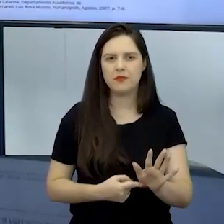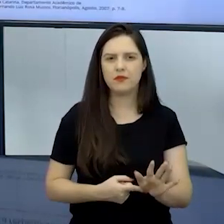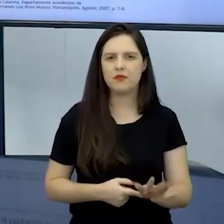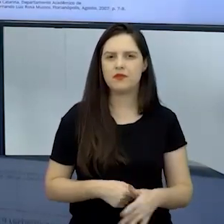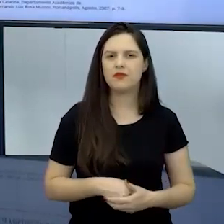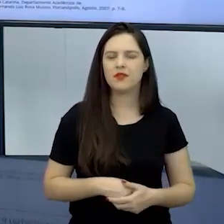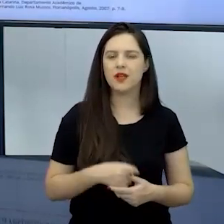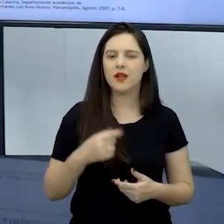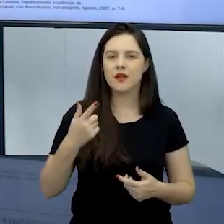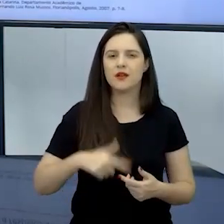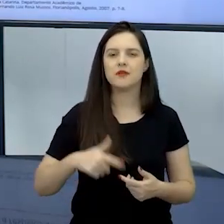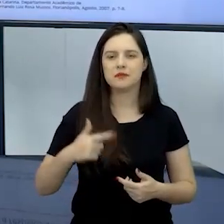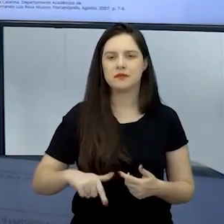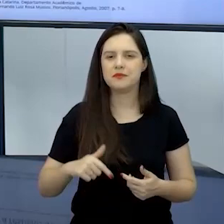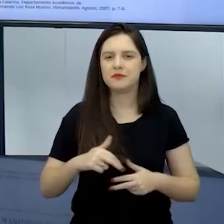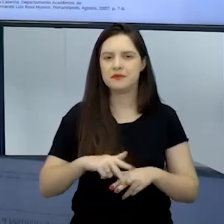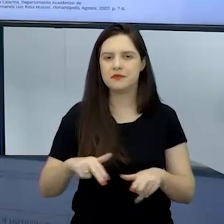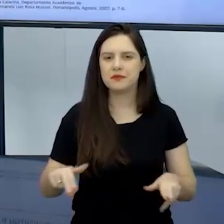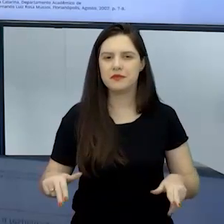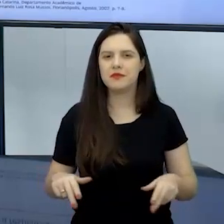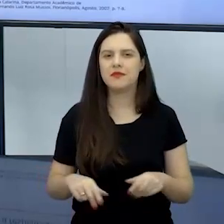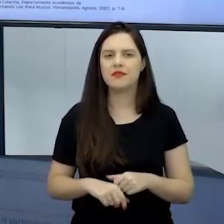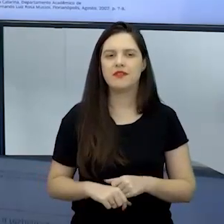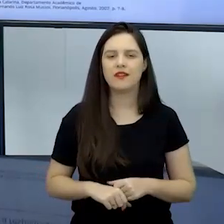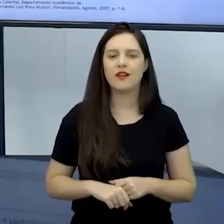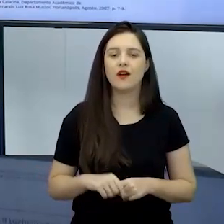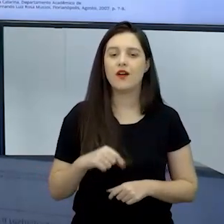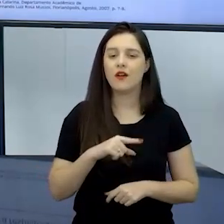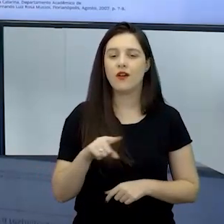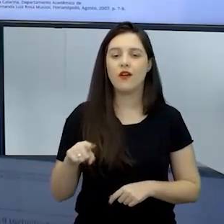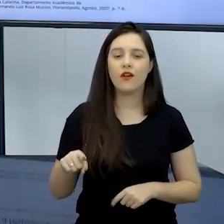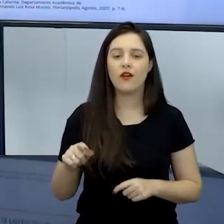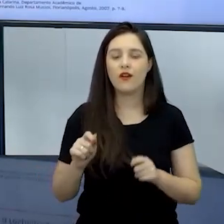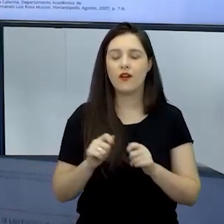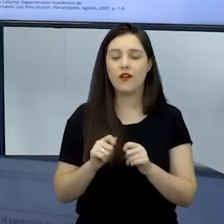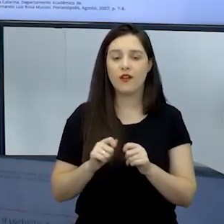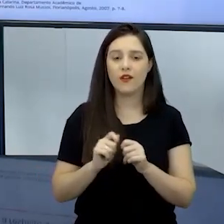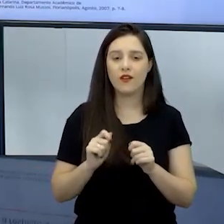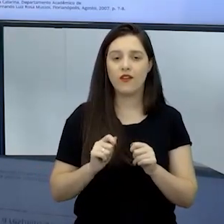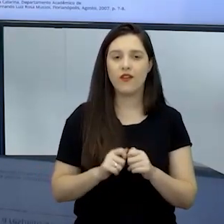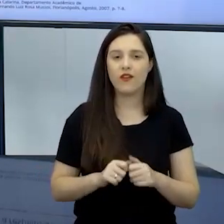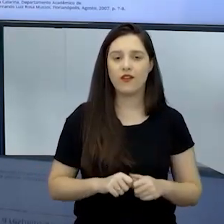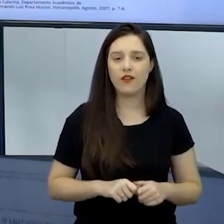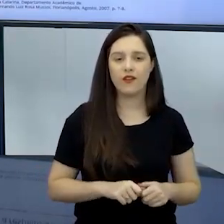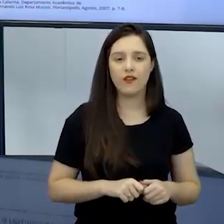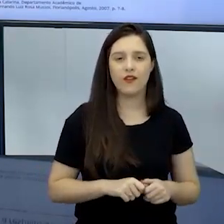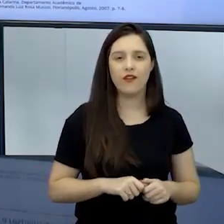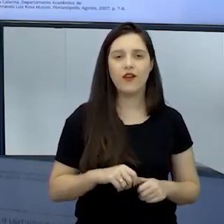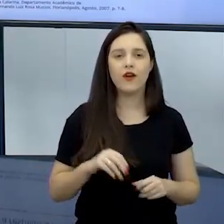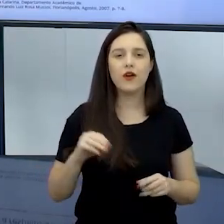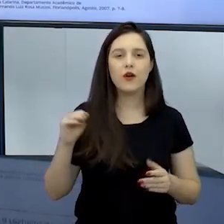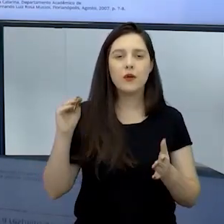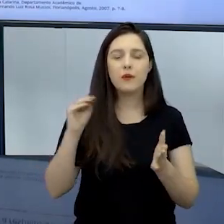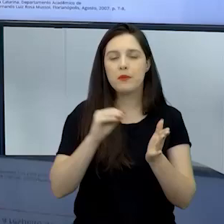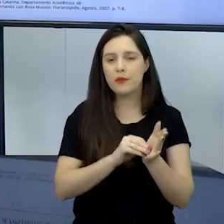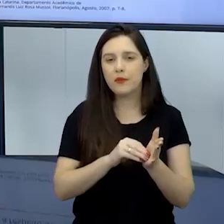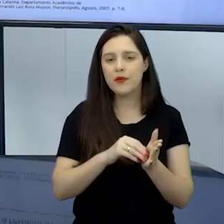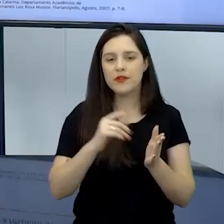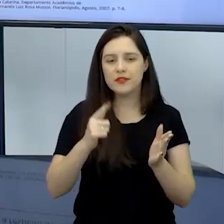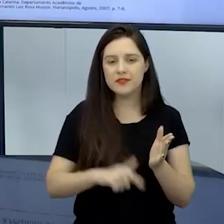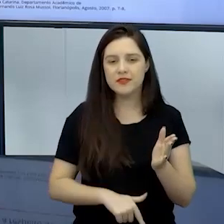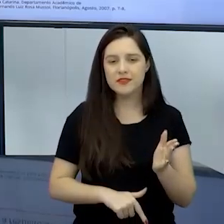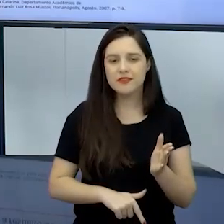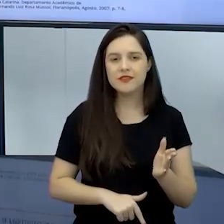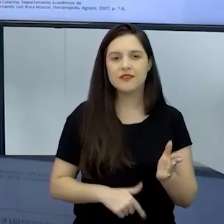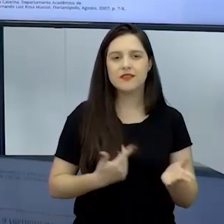um monte de pessoas lá, por exemplo, e mostrar, ó pessoal, aqui ó que legal, ó, e faz isso aqui, ó, você morre. Os caras